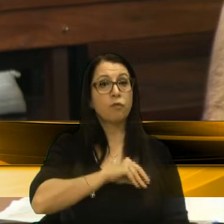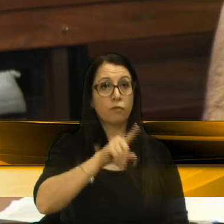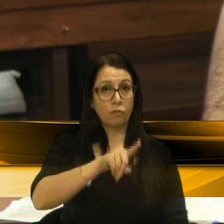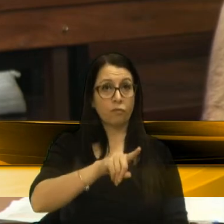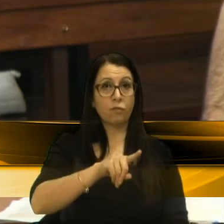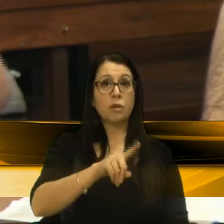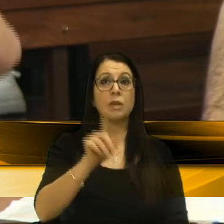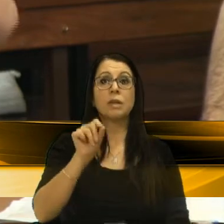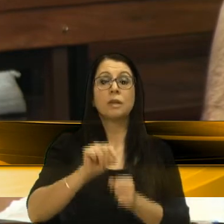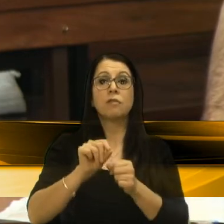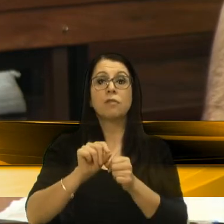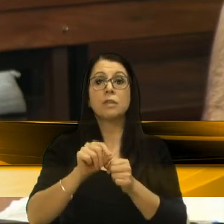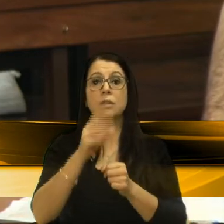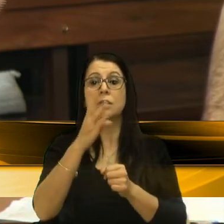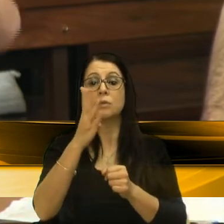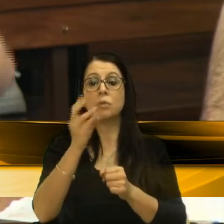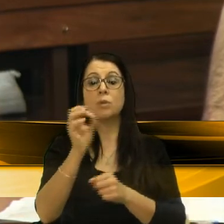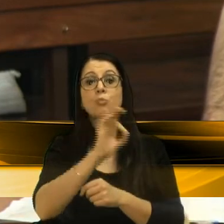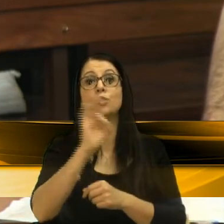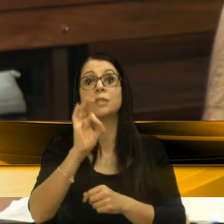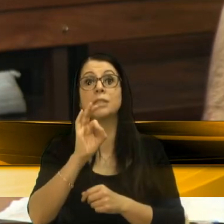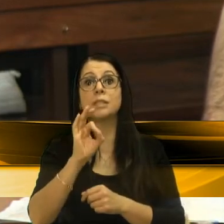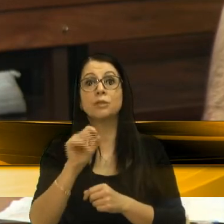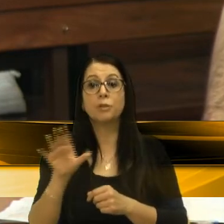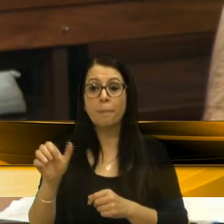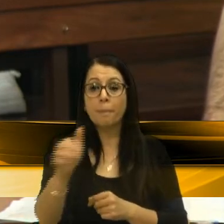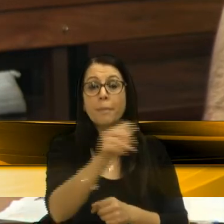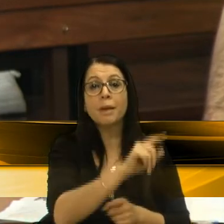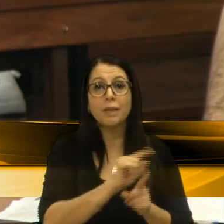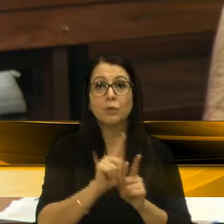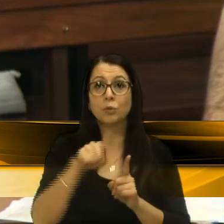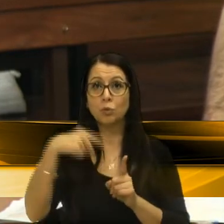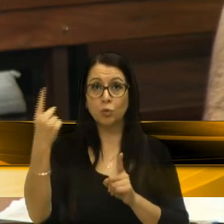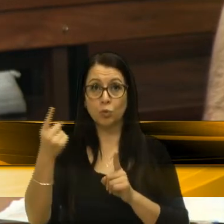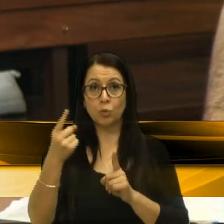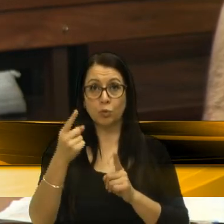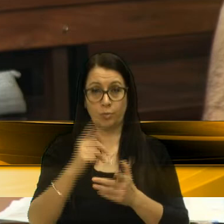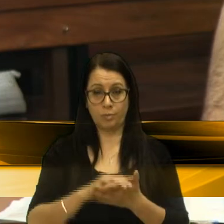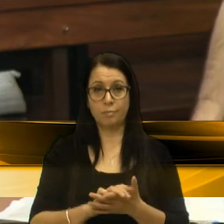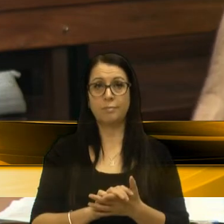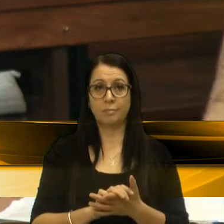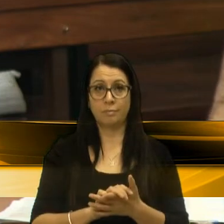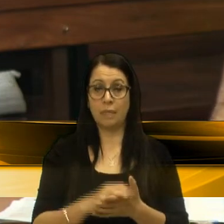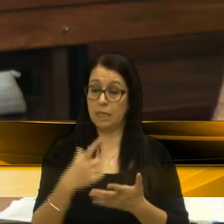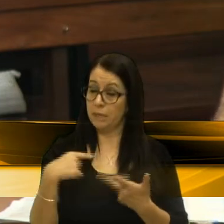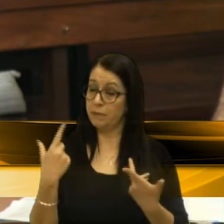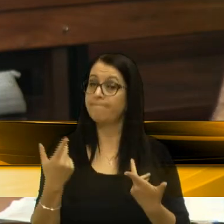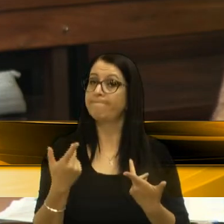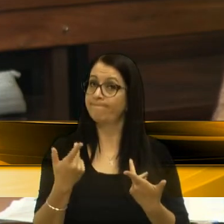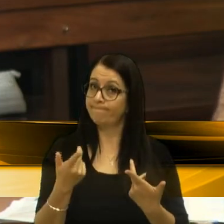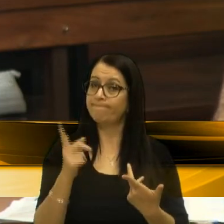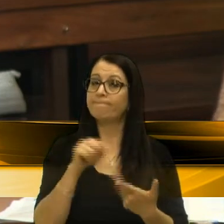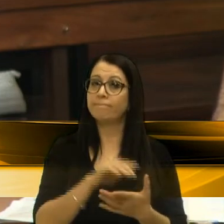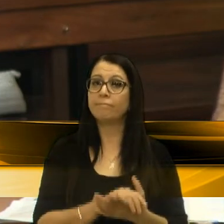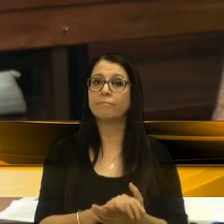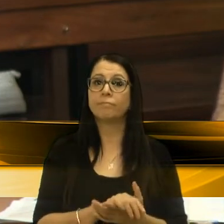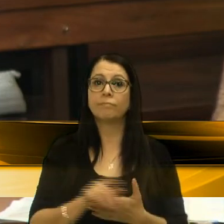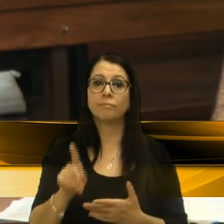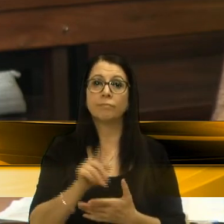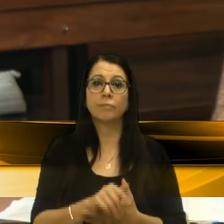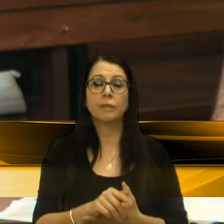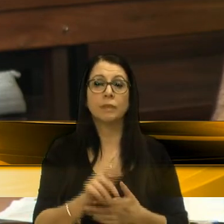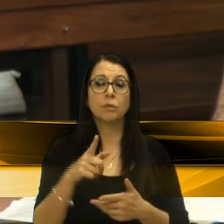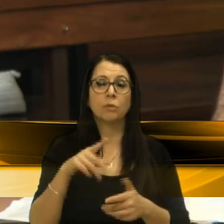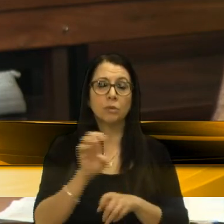significa dizer que tem 40% que estão abocanhando os outros 80%. Né? Então, se o Estado tem